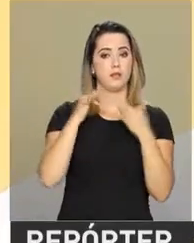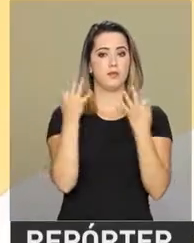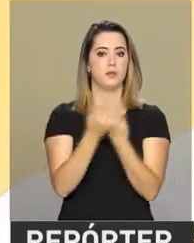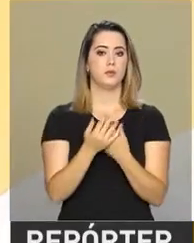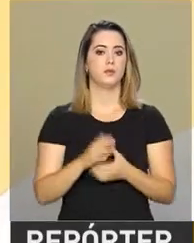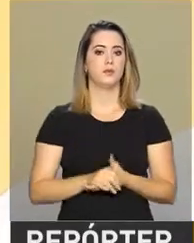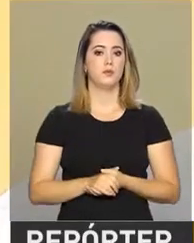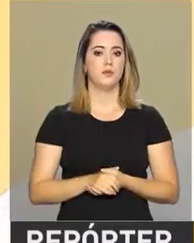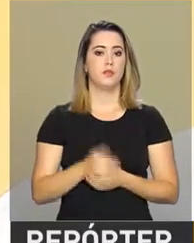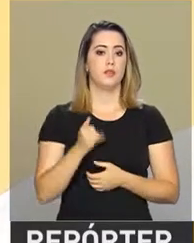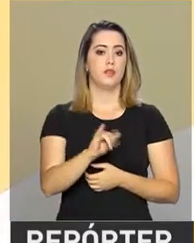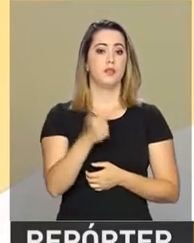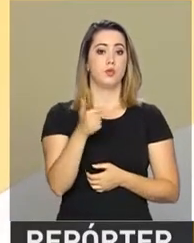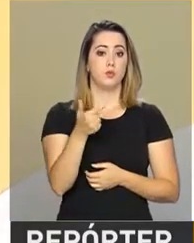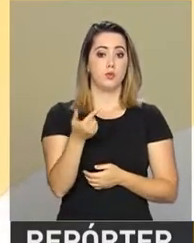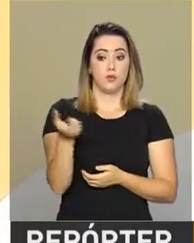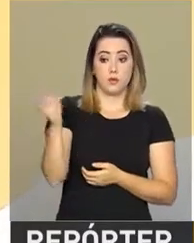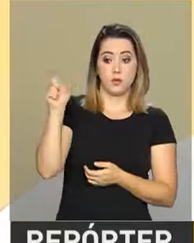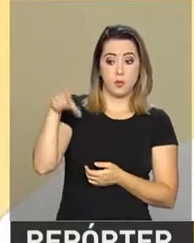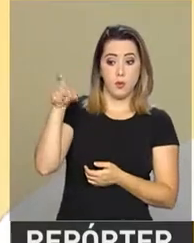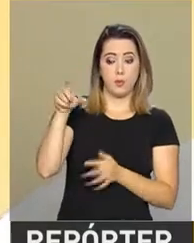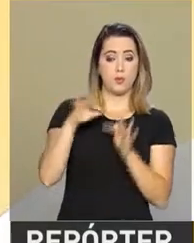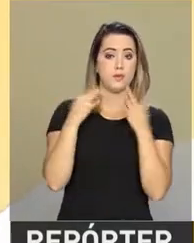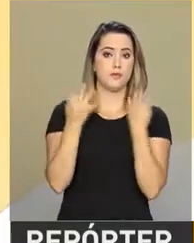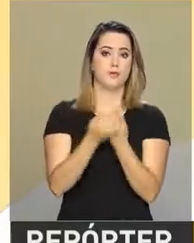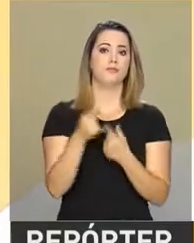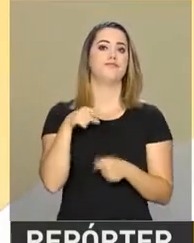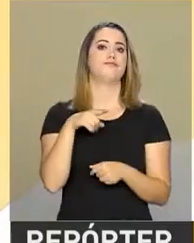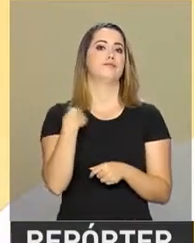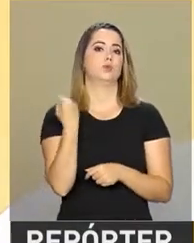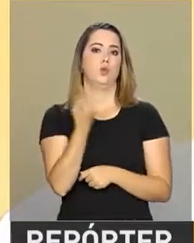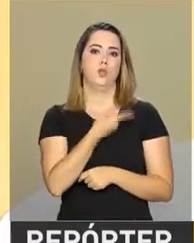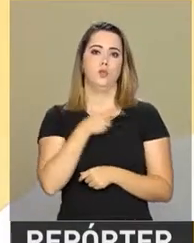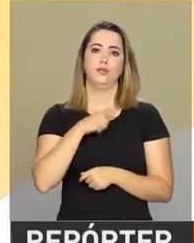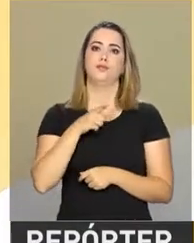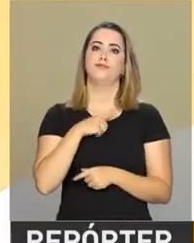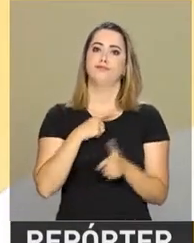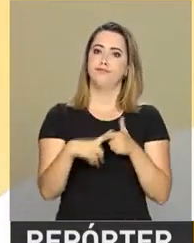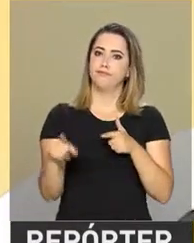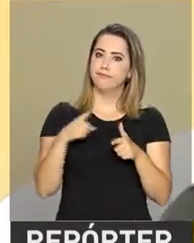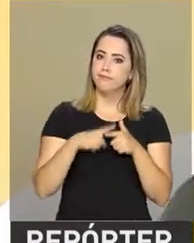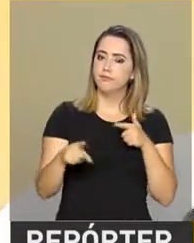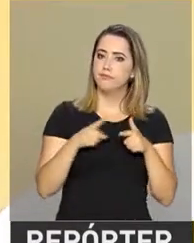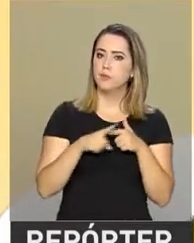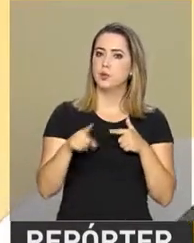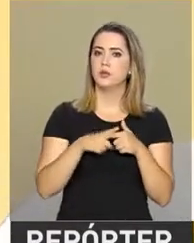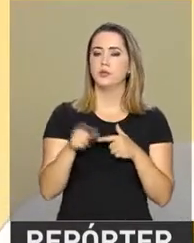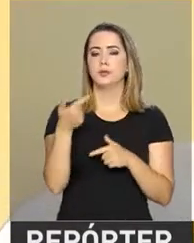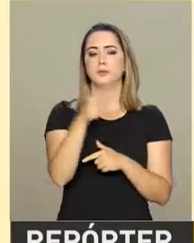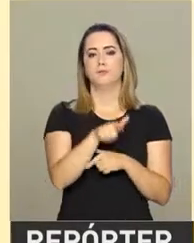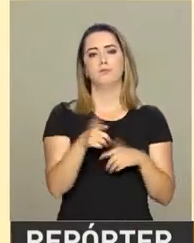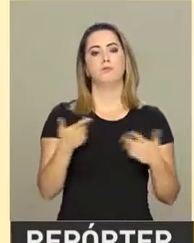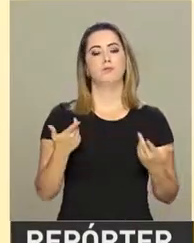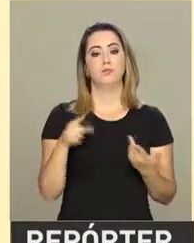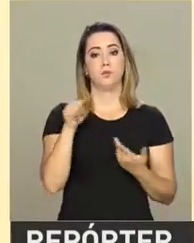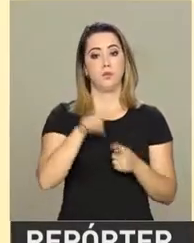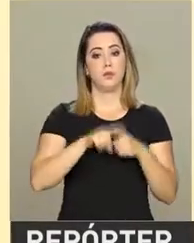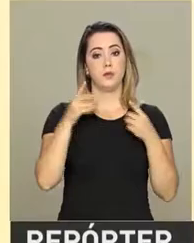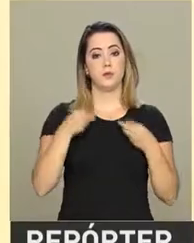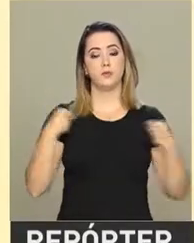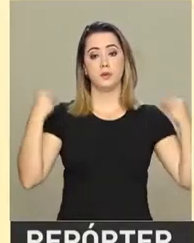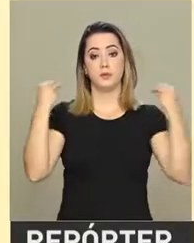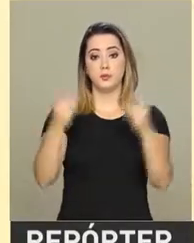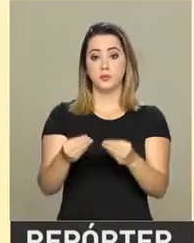tivesse recebendo o bolsa família eu tá nós estaremos passamos por por outras privações mas para garantir